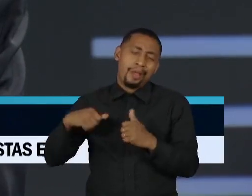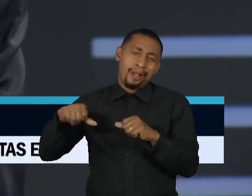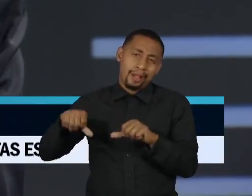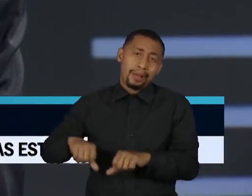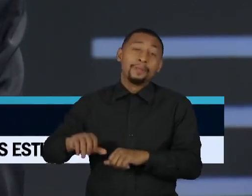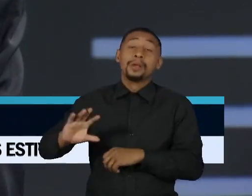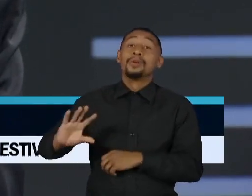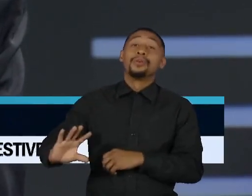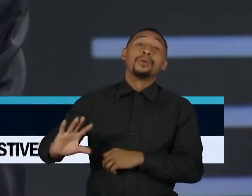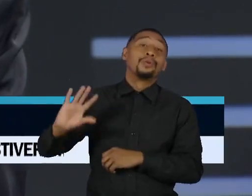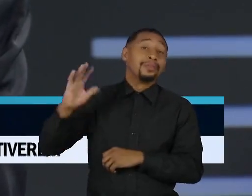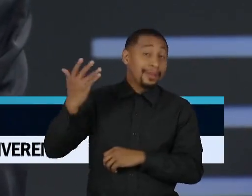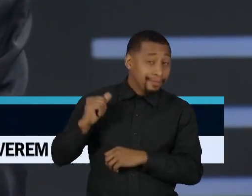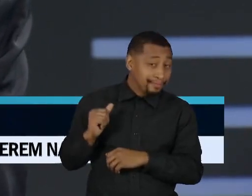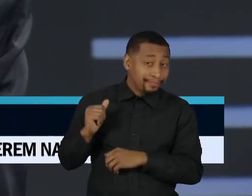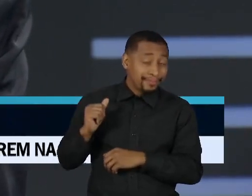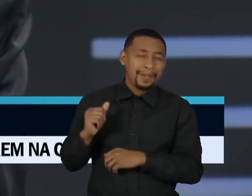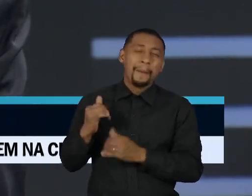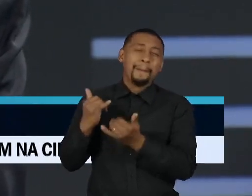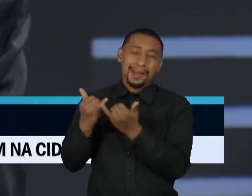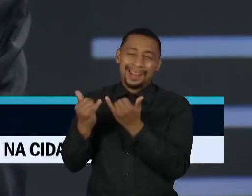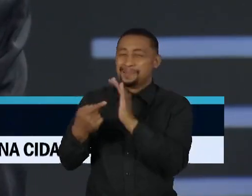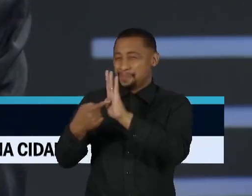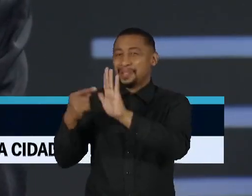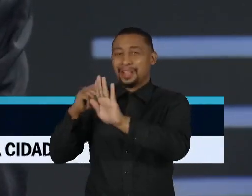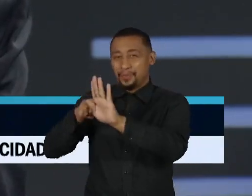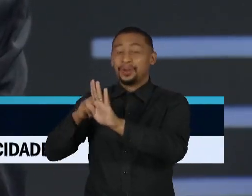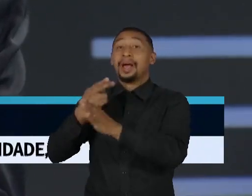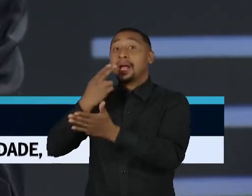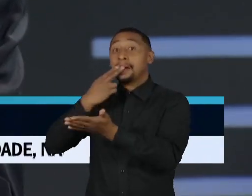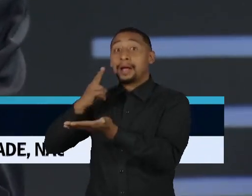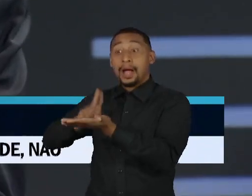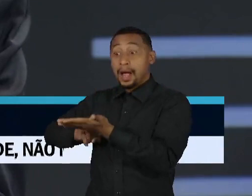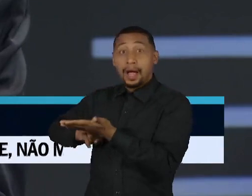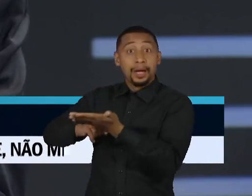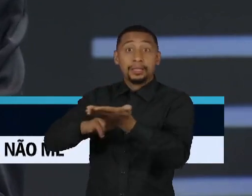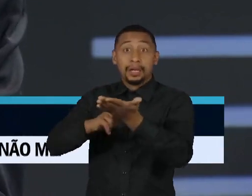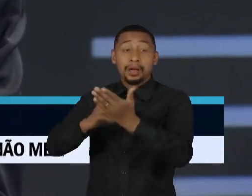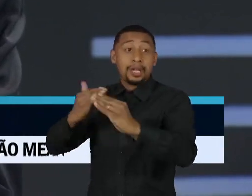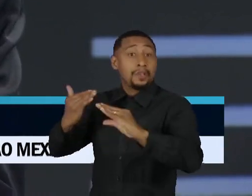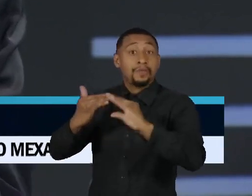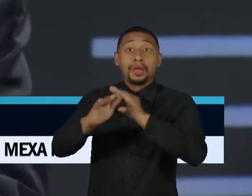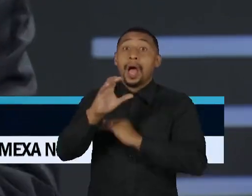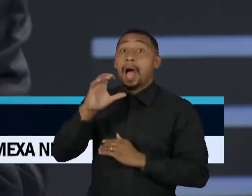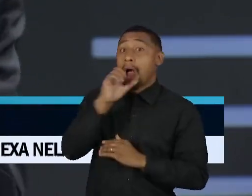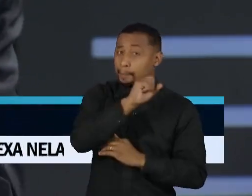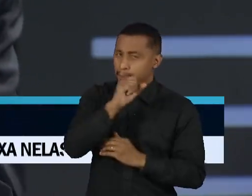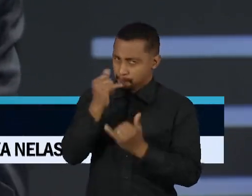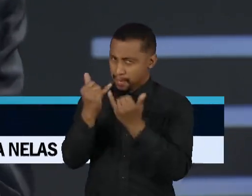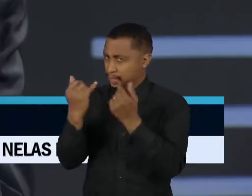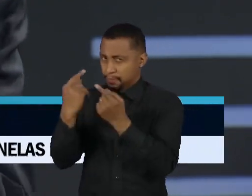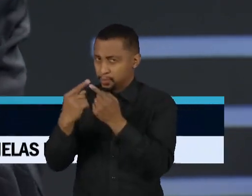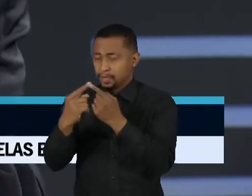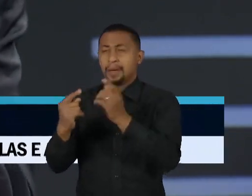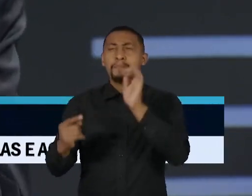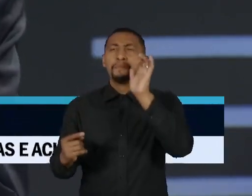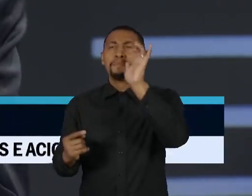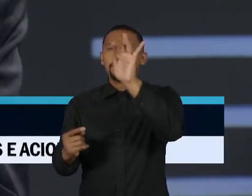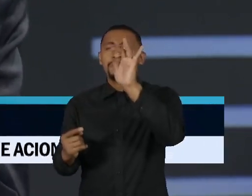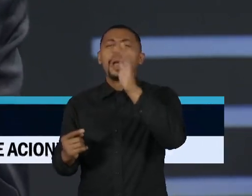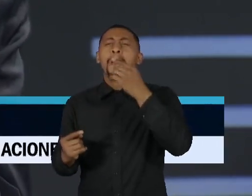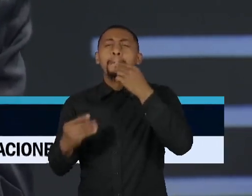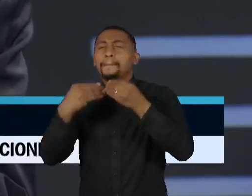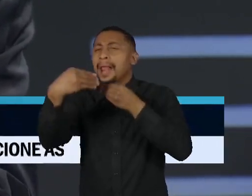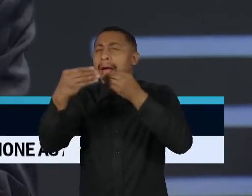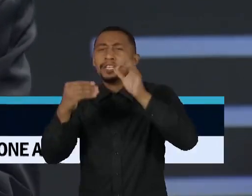um Sedex. Uma coisa que carrega, como se fosse uma embalagem que dá um veículo sólido, uma